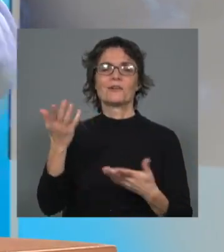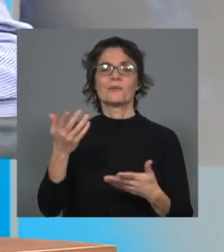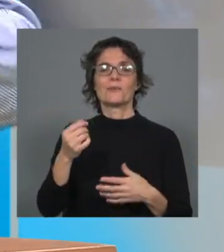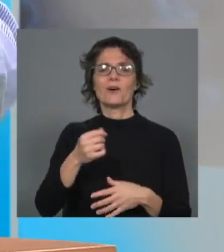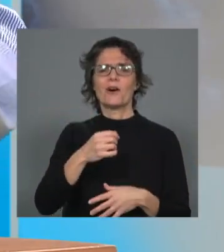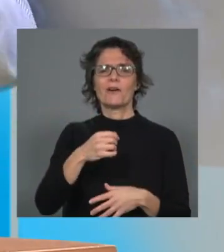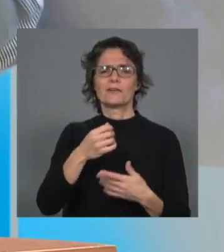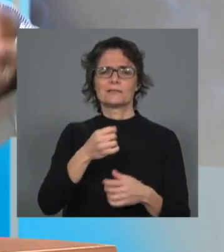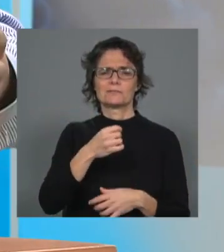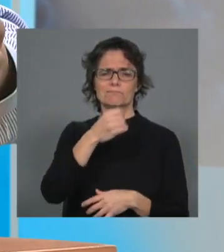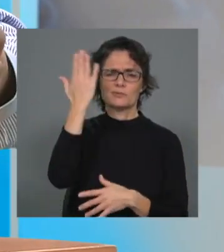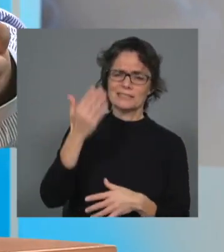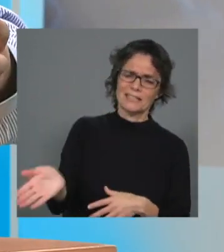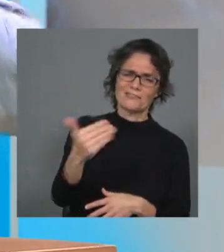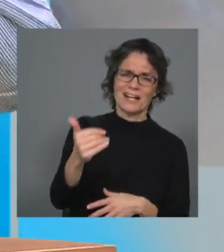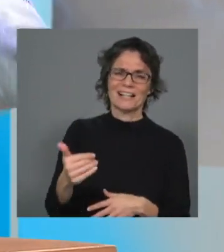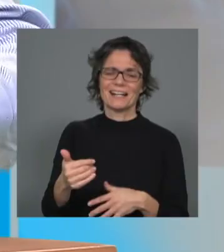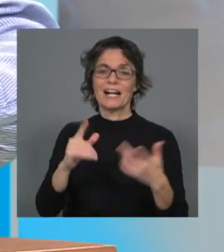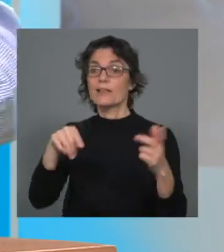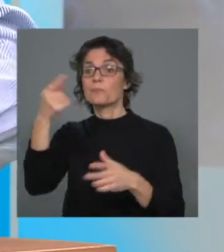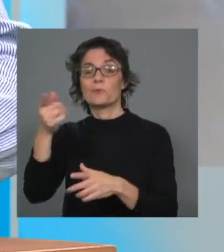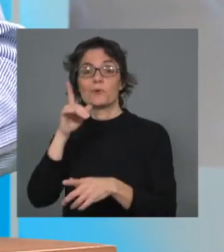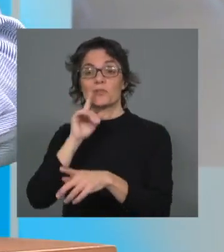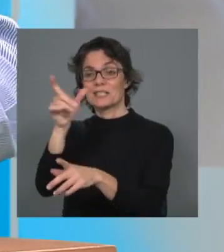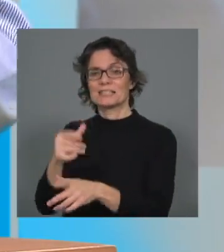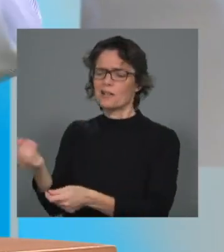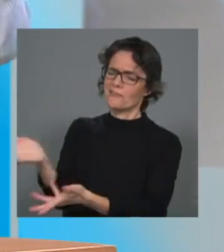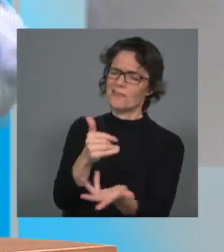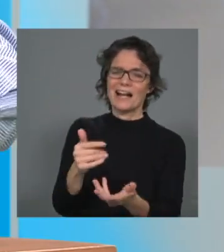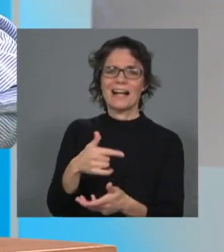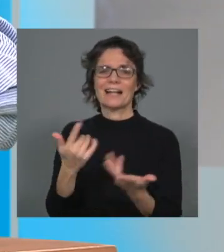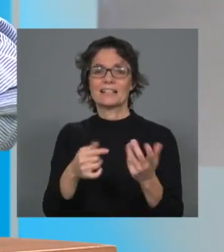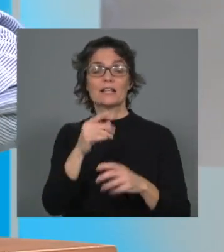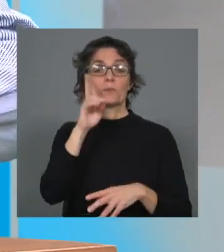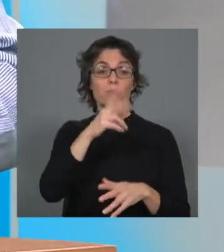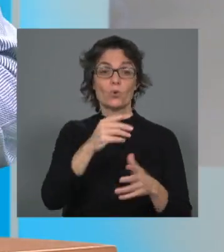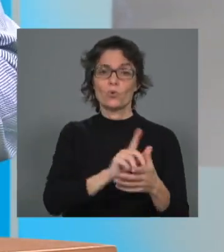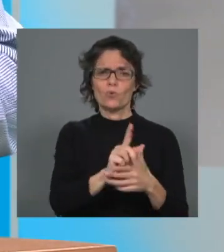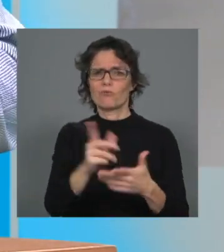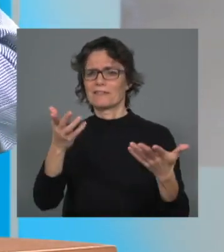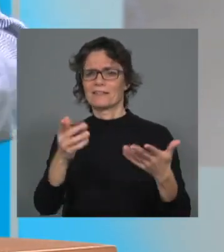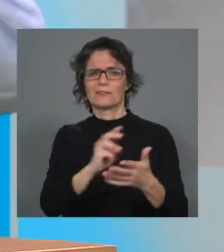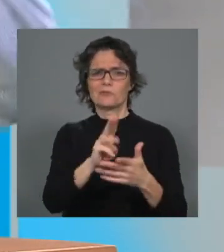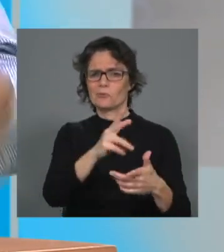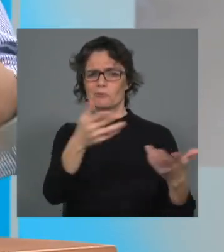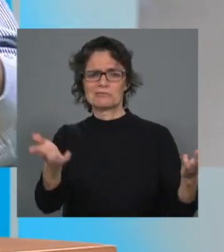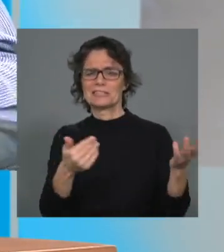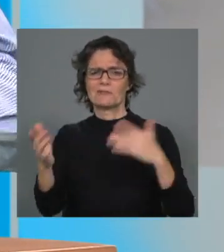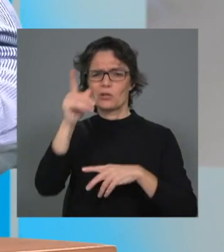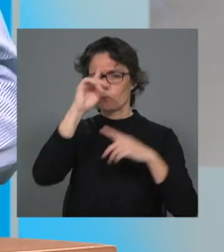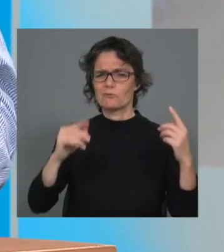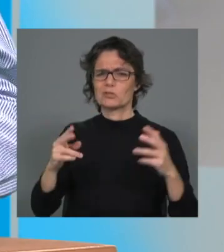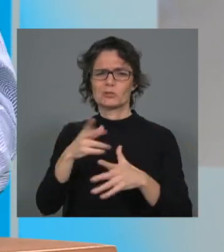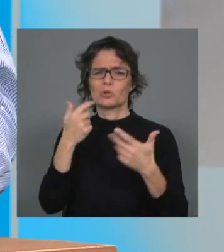Tiaguinho, depois vai para a senhora que recebe no ciclo, e depois vê o diretor de ciclo, e depois vê o coordenador de ciclo, e depois vê o professor, e vê o diretor,